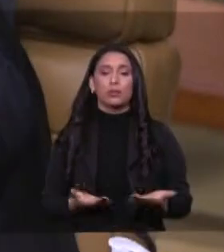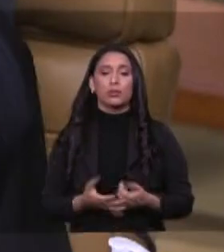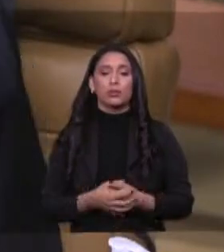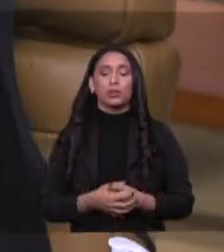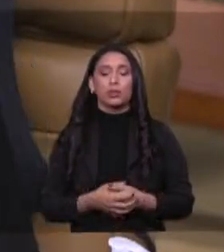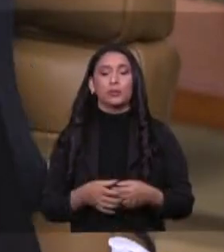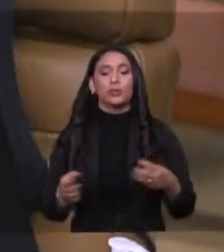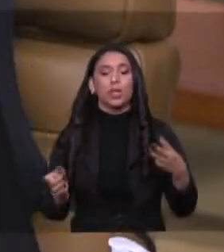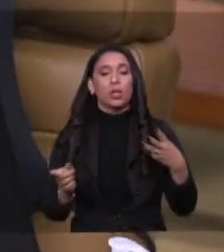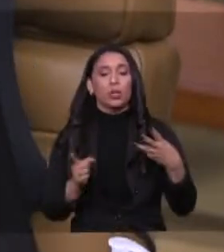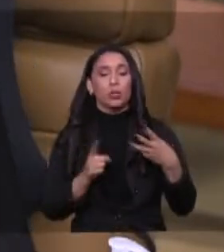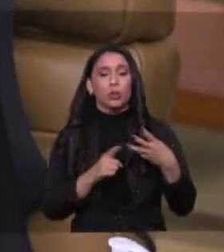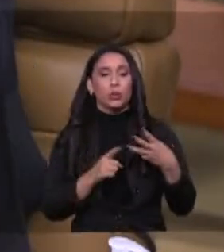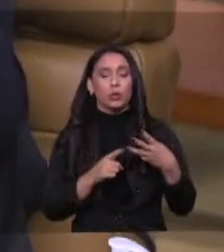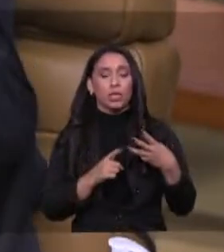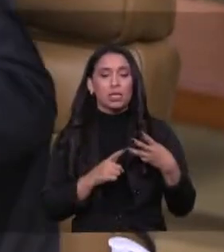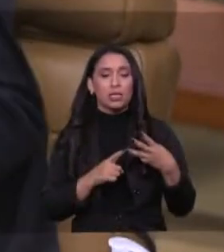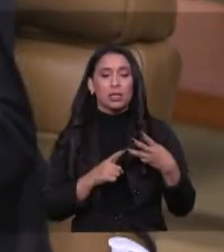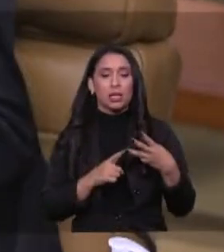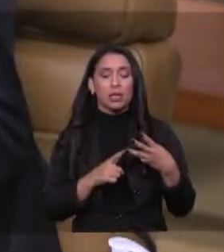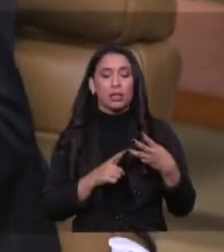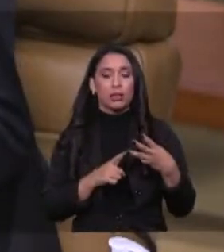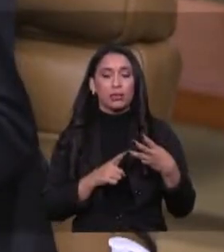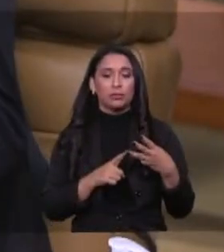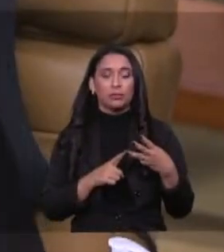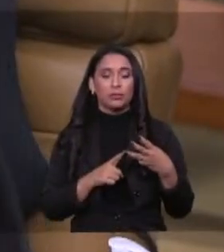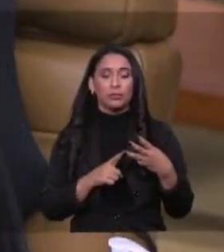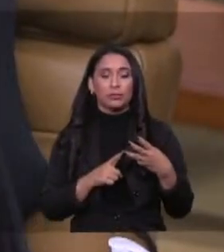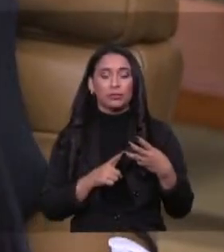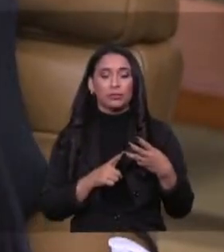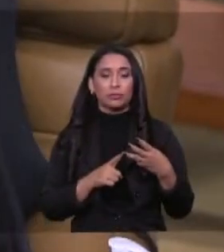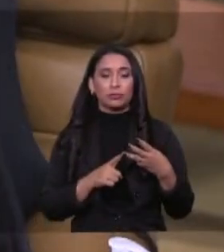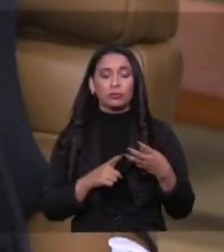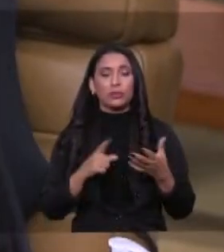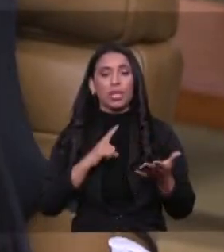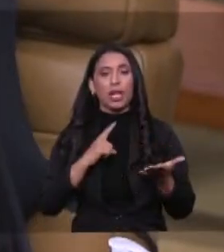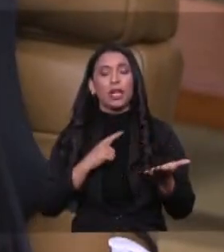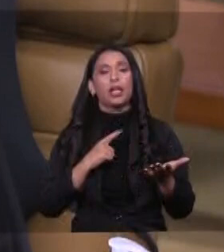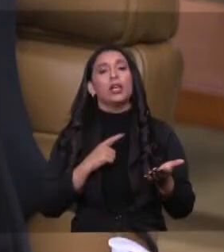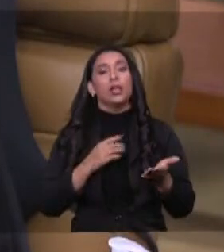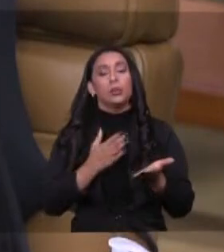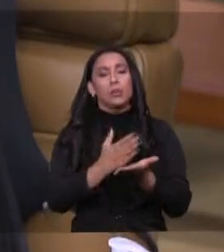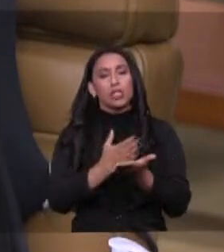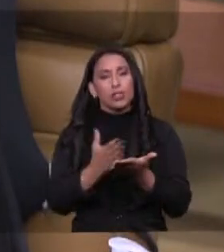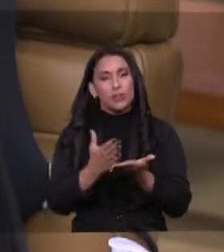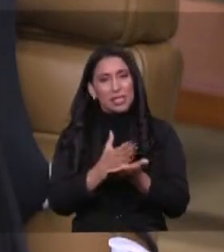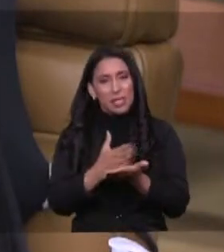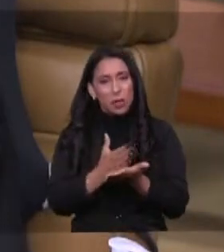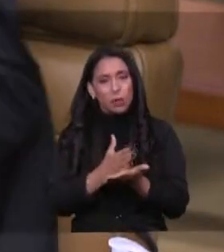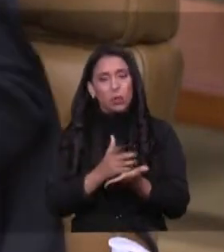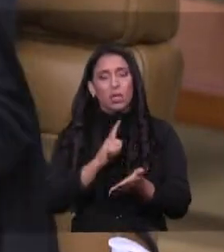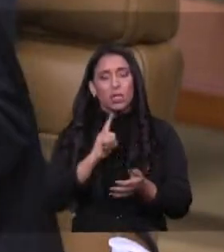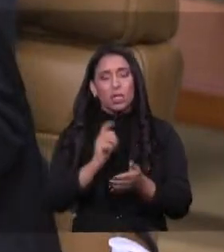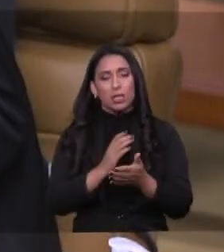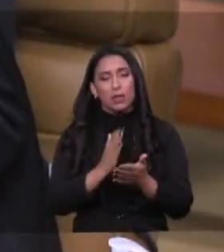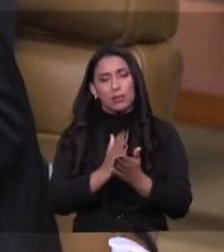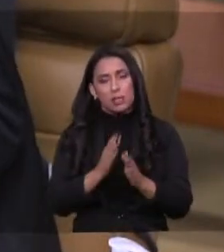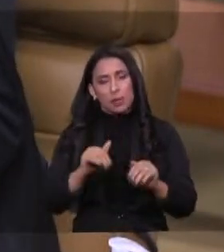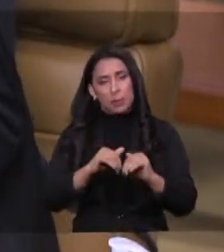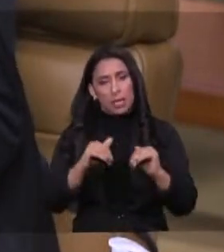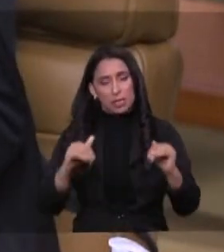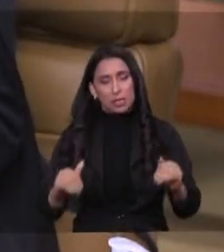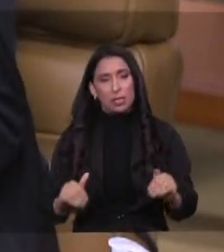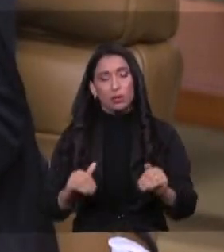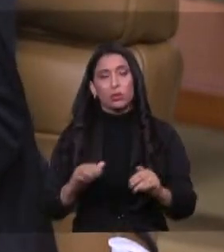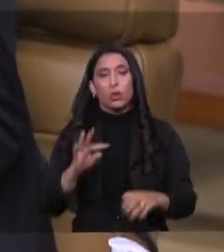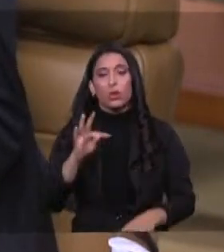O terceiro é uma divisão a partir do Tratado de Tordesilhas, um mapa, portanto, que